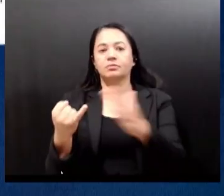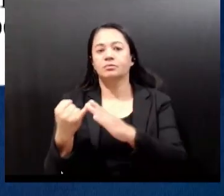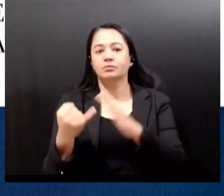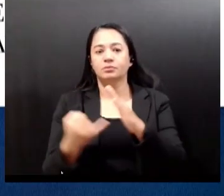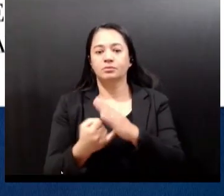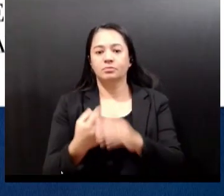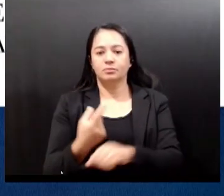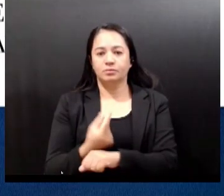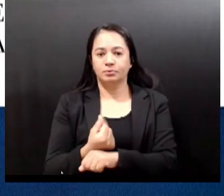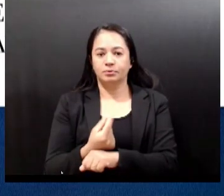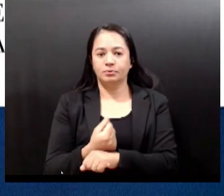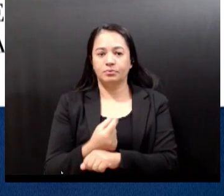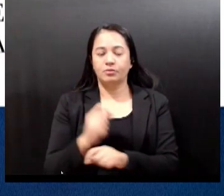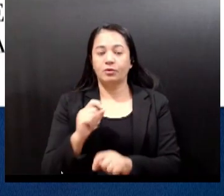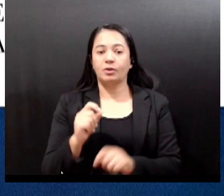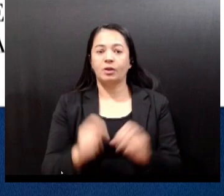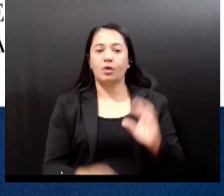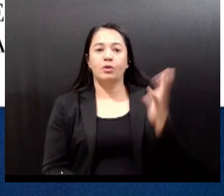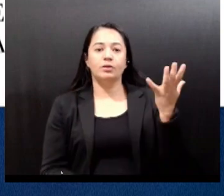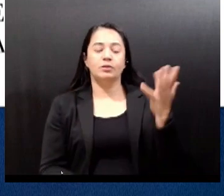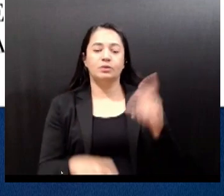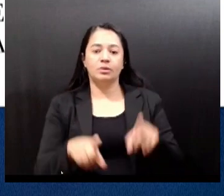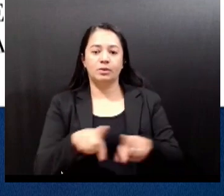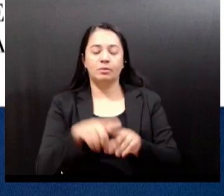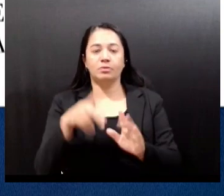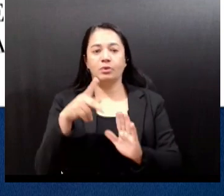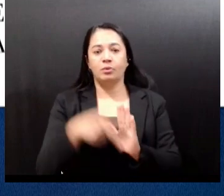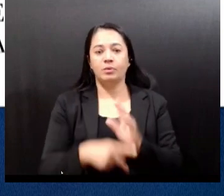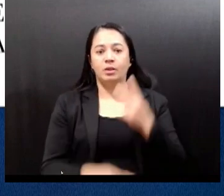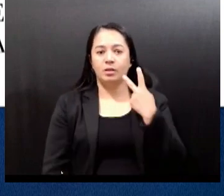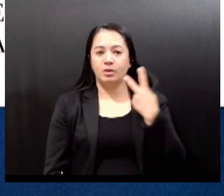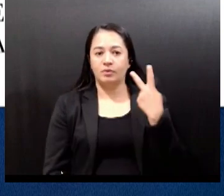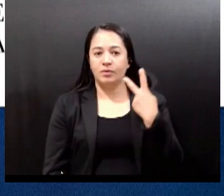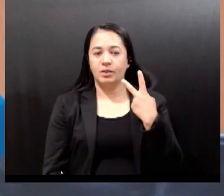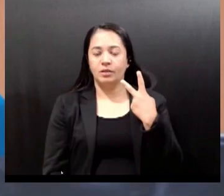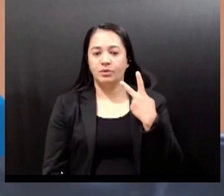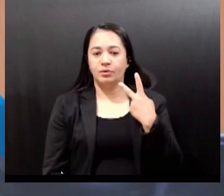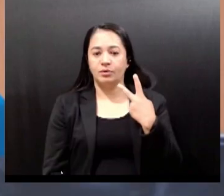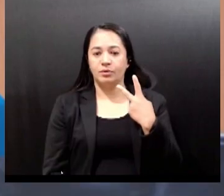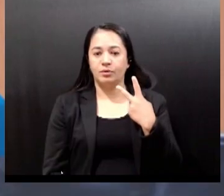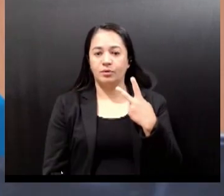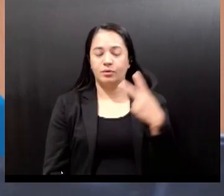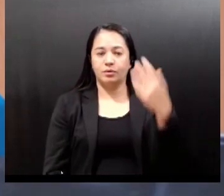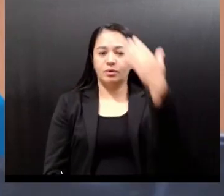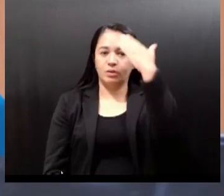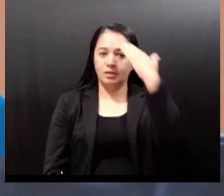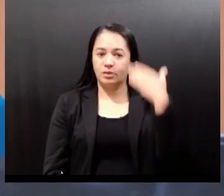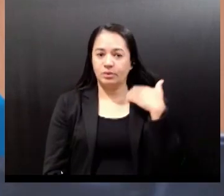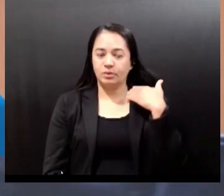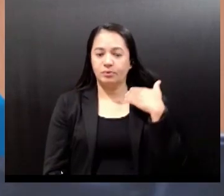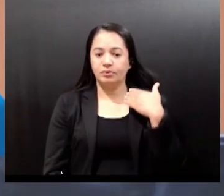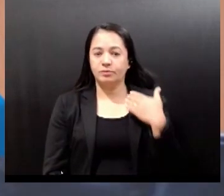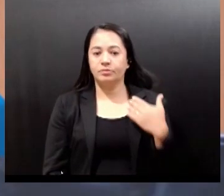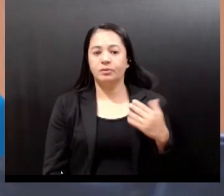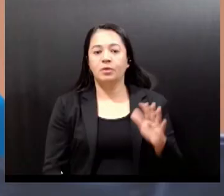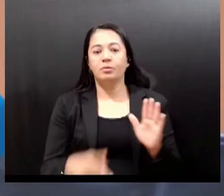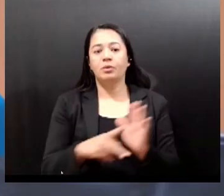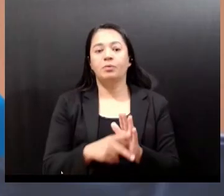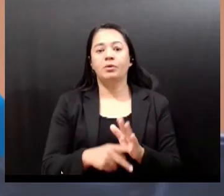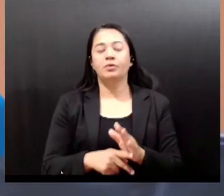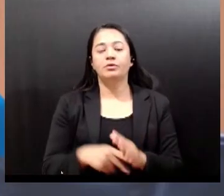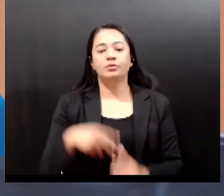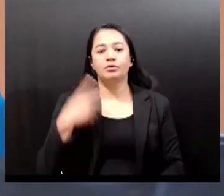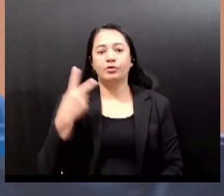que aconteceu também com o projeto da vereadora Débora Palermo, com parecer favorável do relator Beni Lima, a proposta